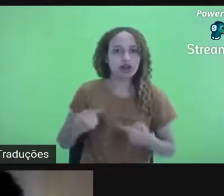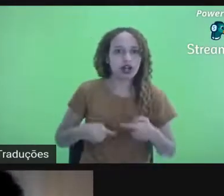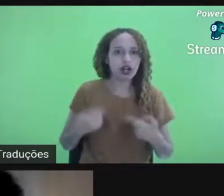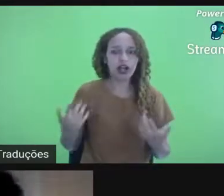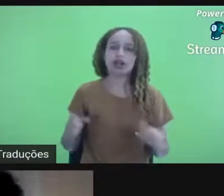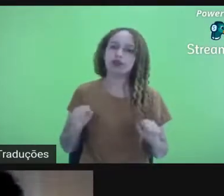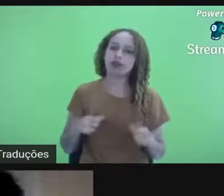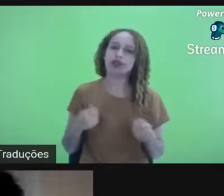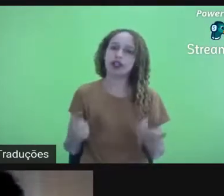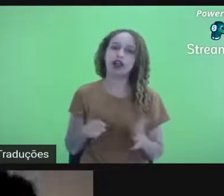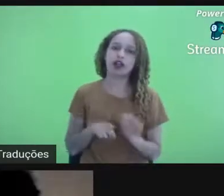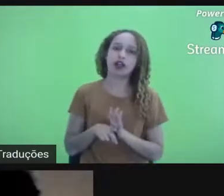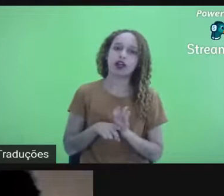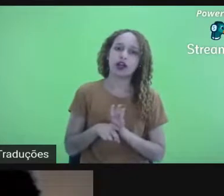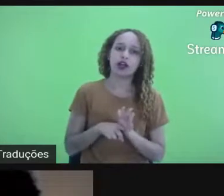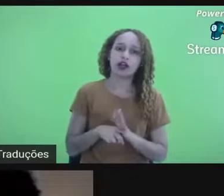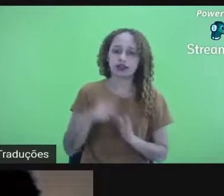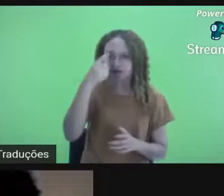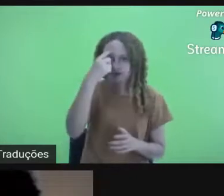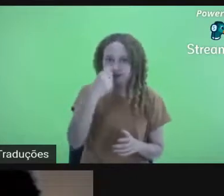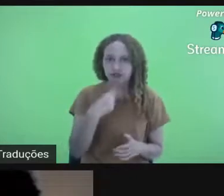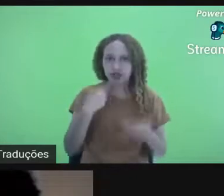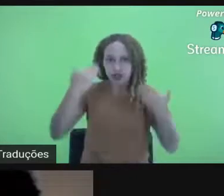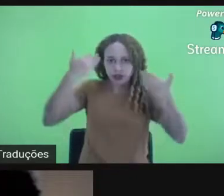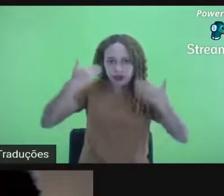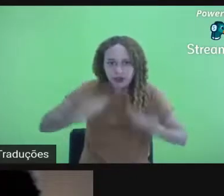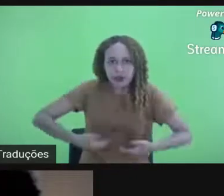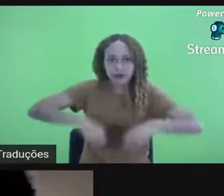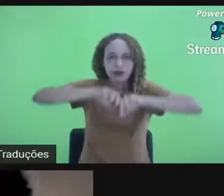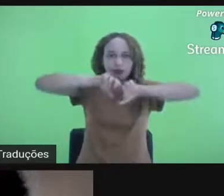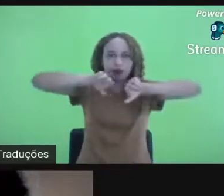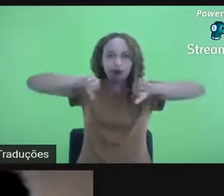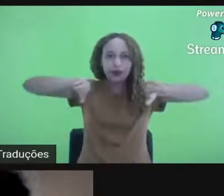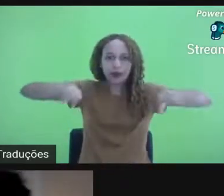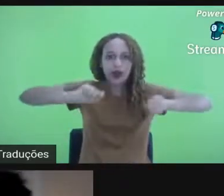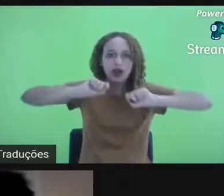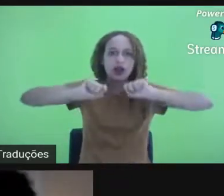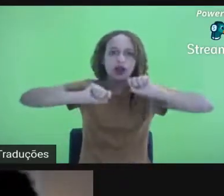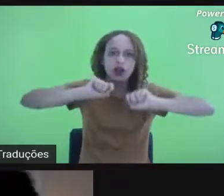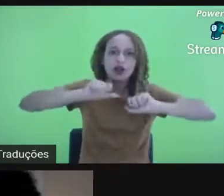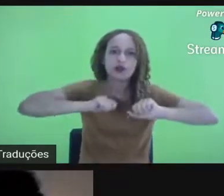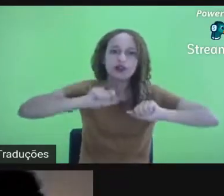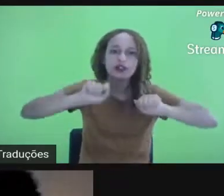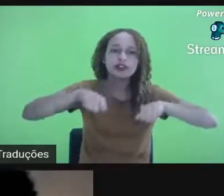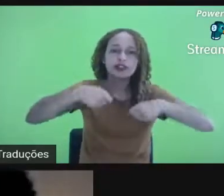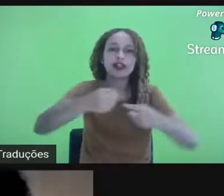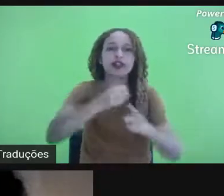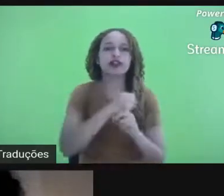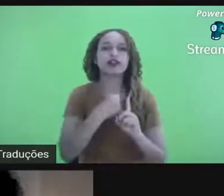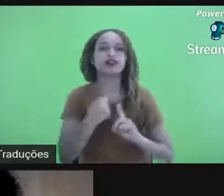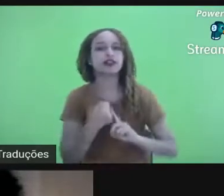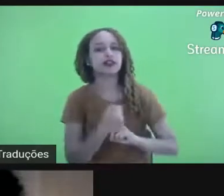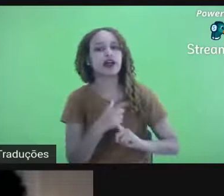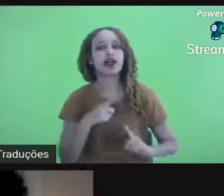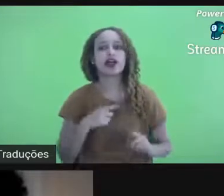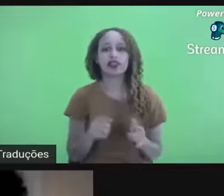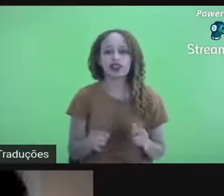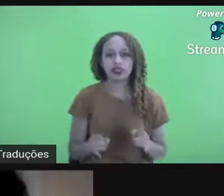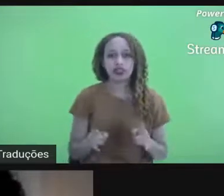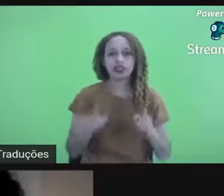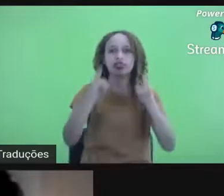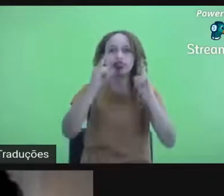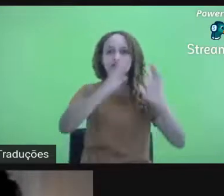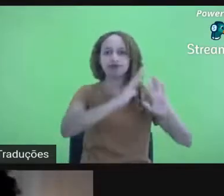como diversos corpos experienciam e se apropriam dessa cidade formal, dotada de infraestrutura e serviços, e